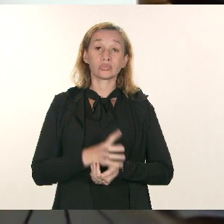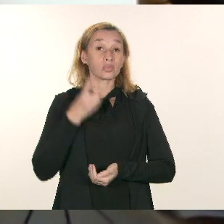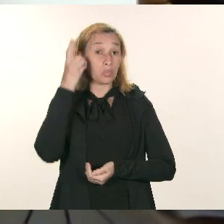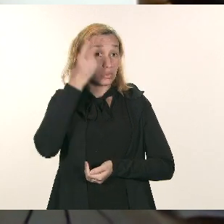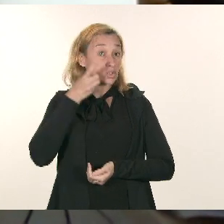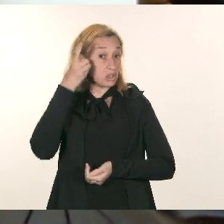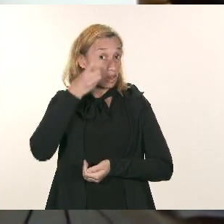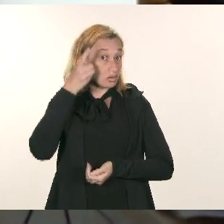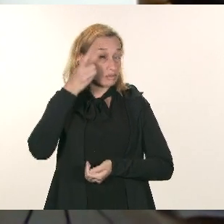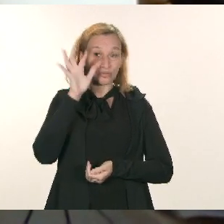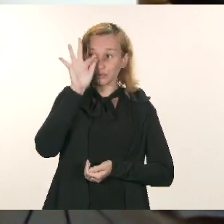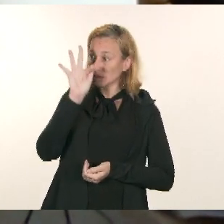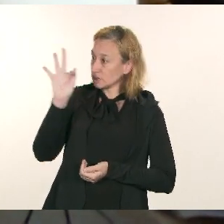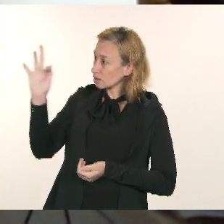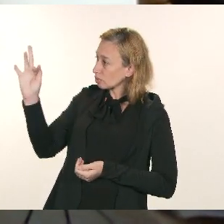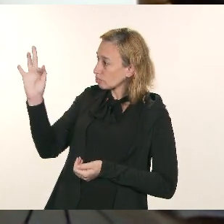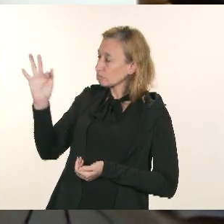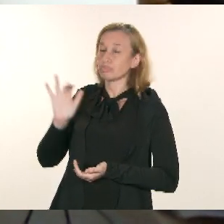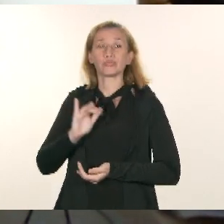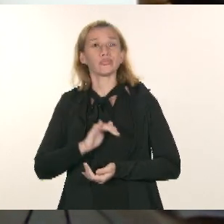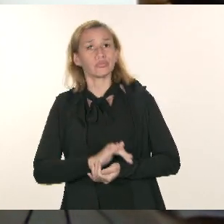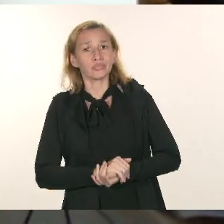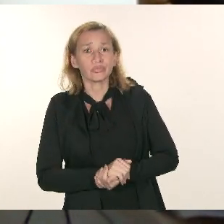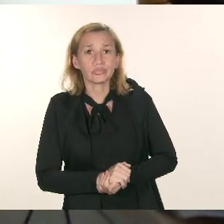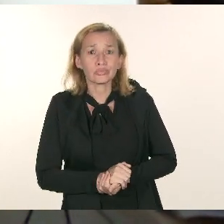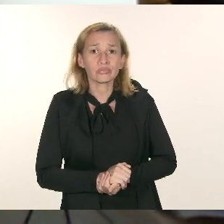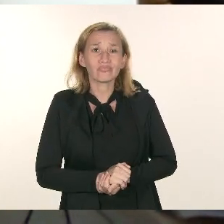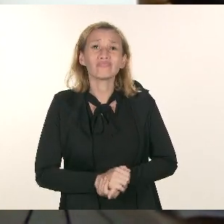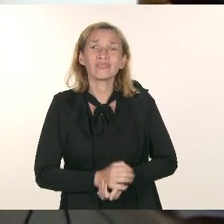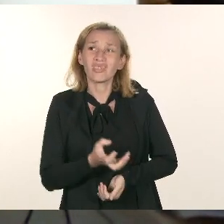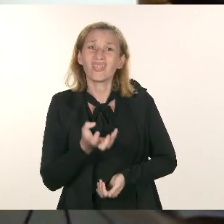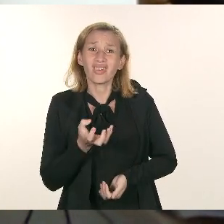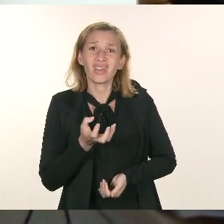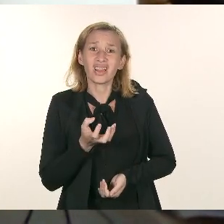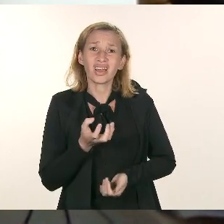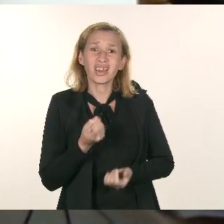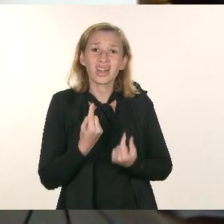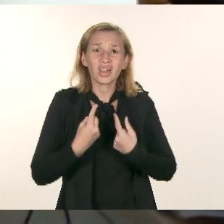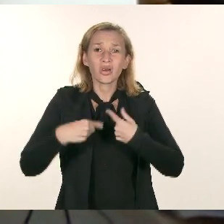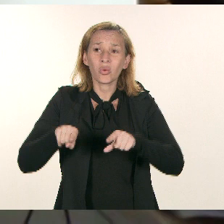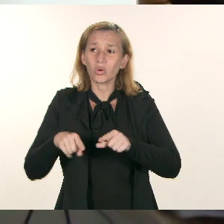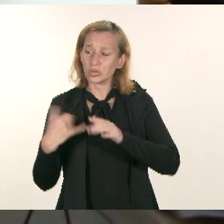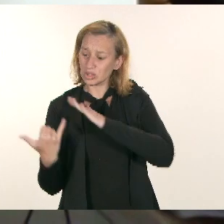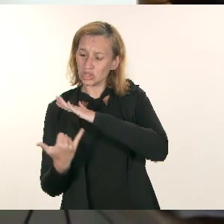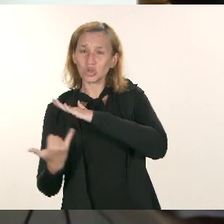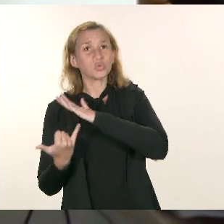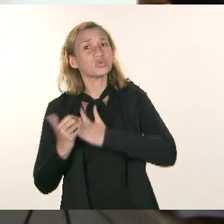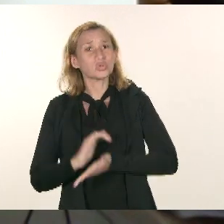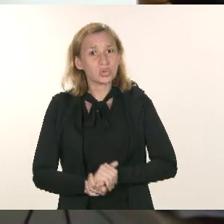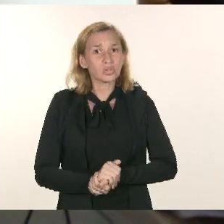deputado federal querer agredir as instituições